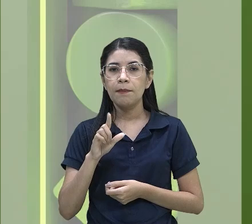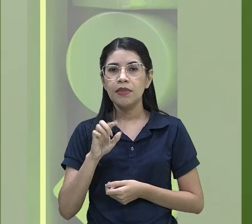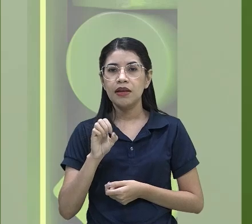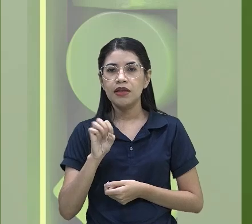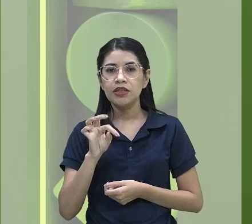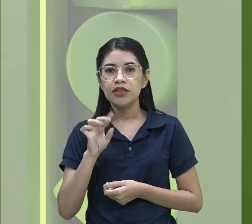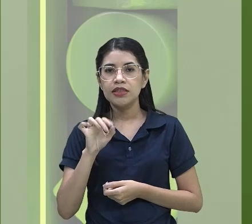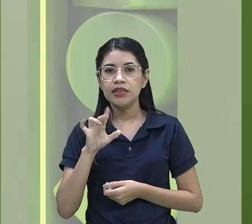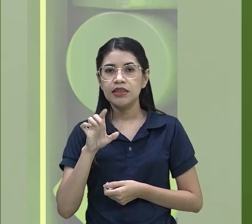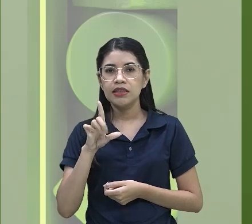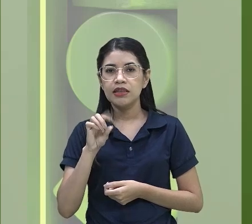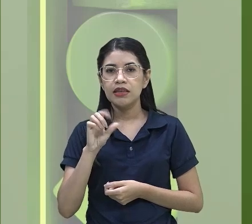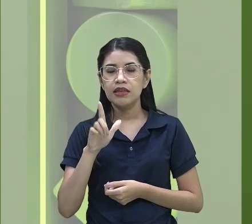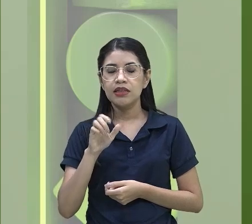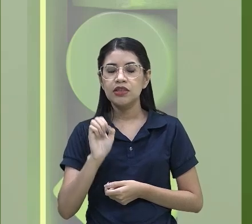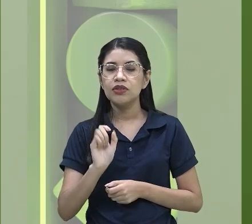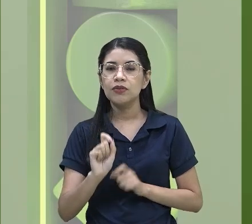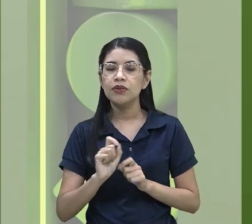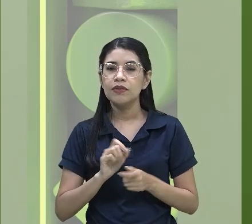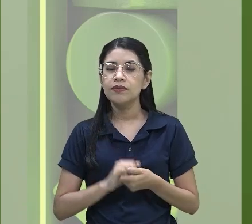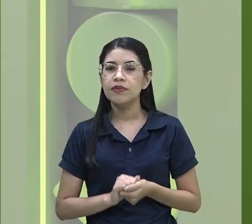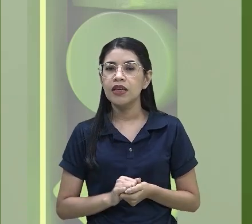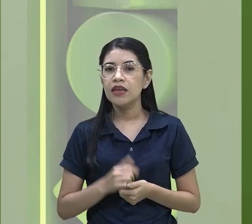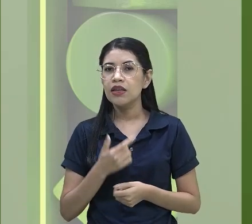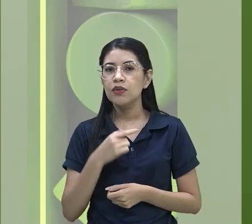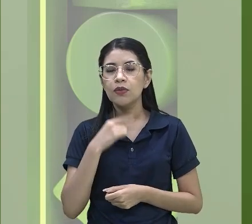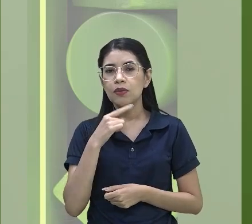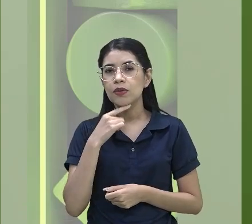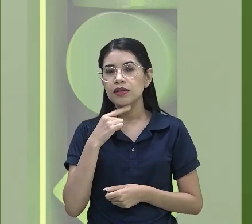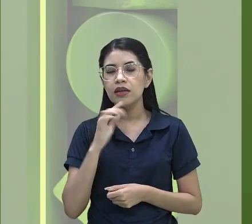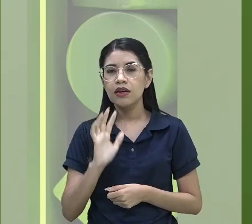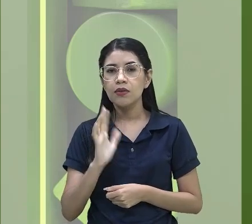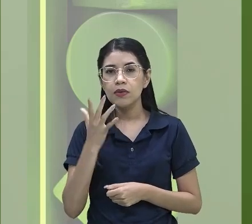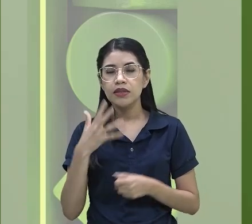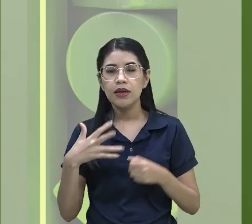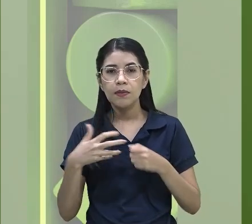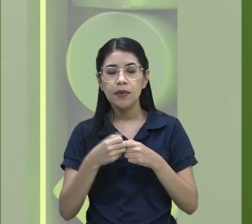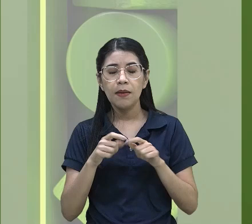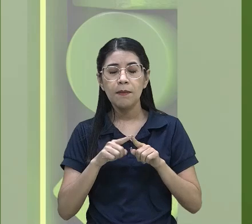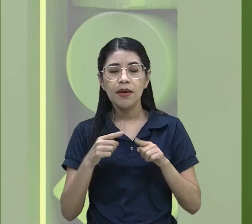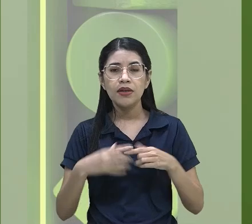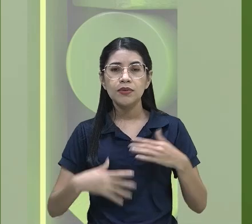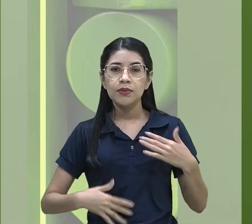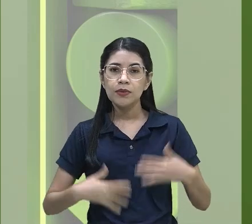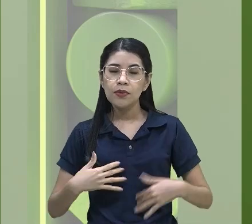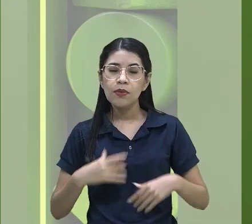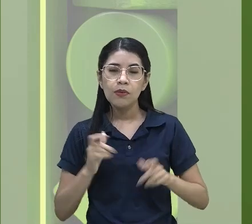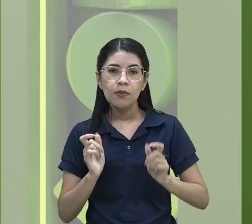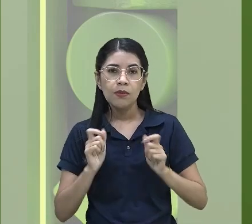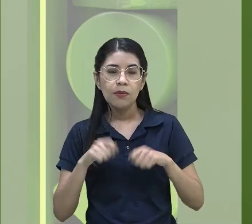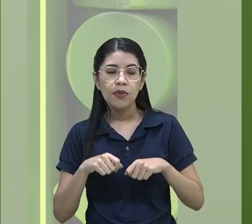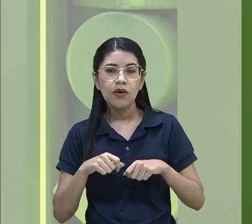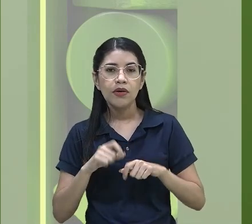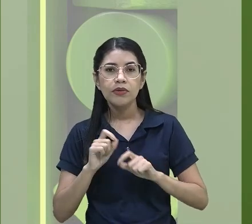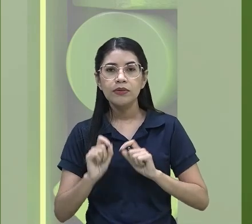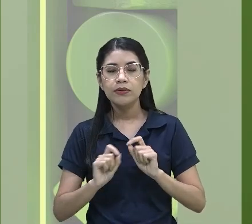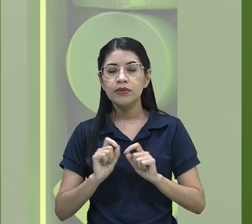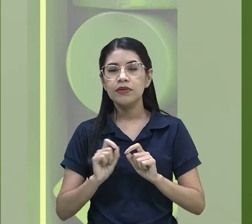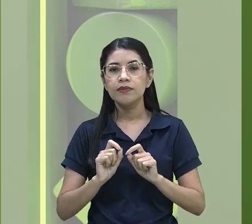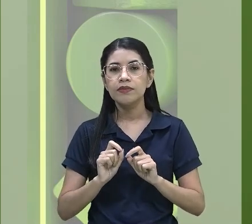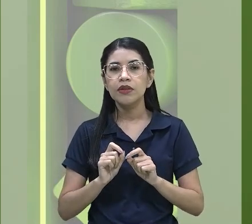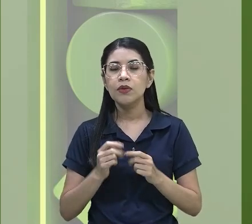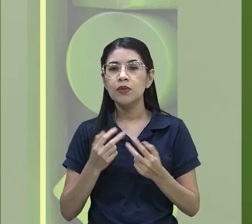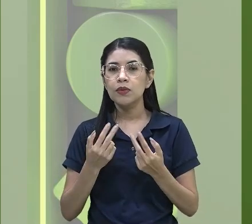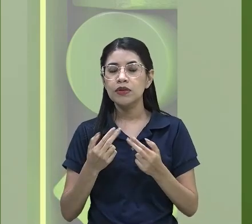uma sinapse não mais ocorrer com outra na célula, mas o corpo ele pode, com essa característica